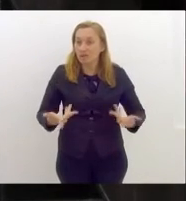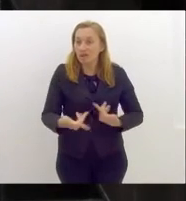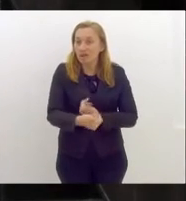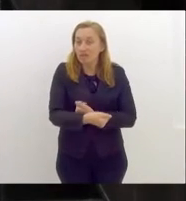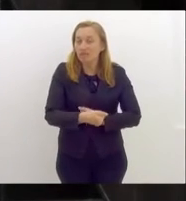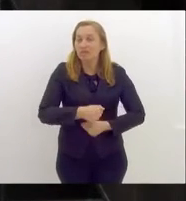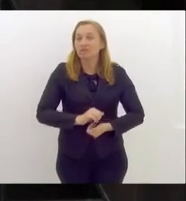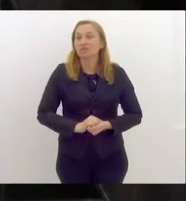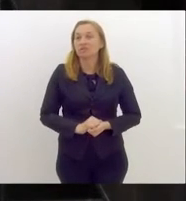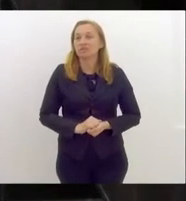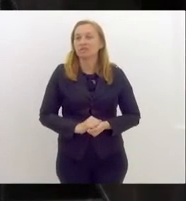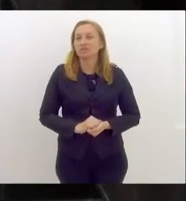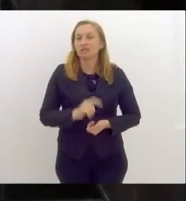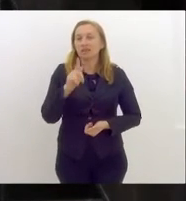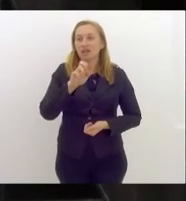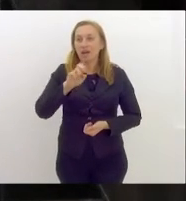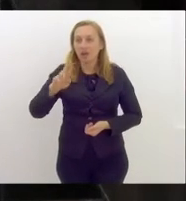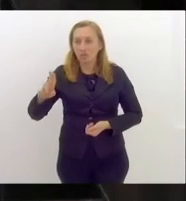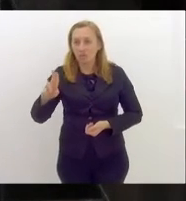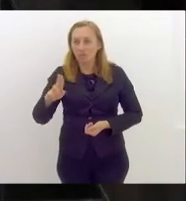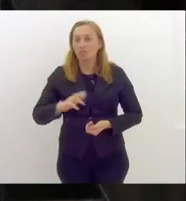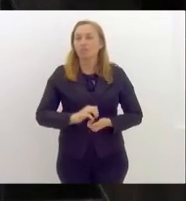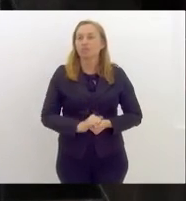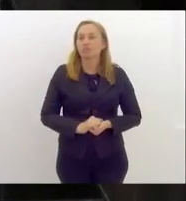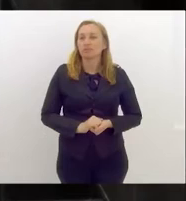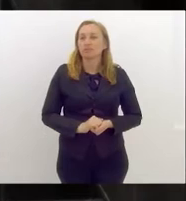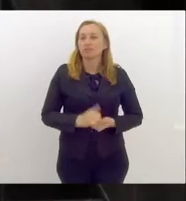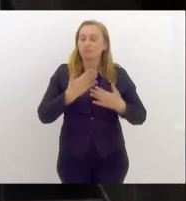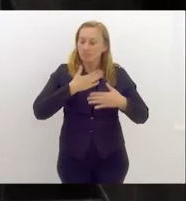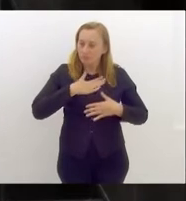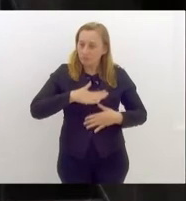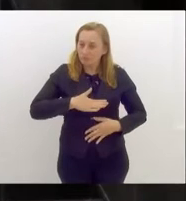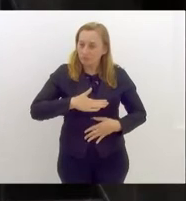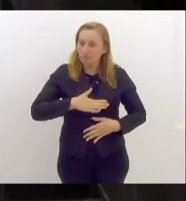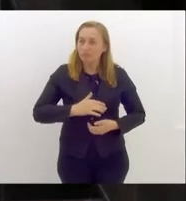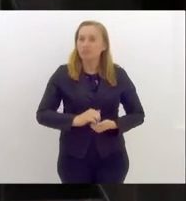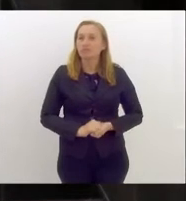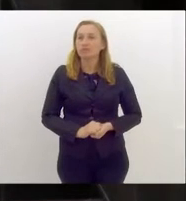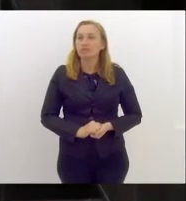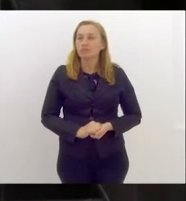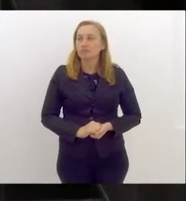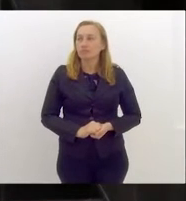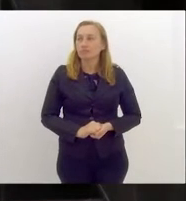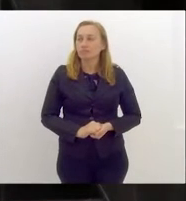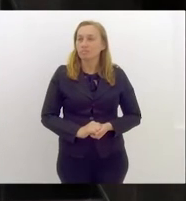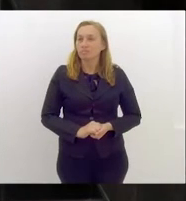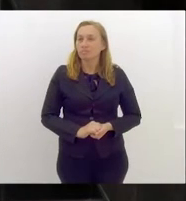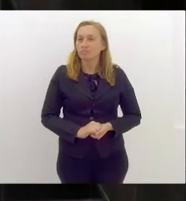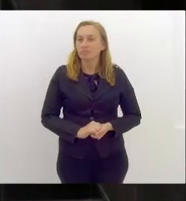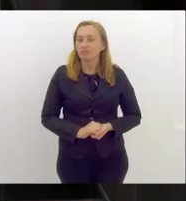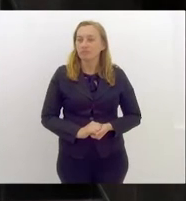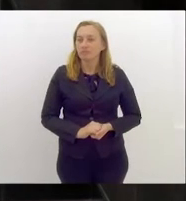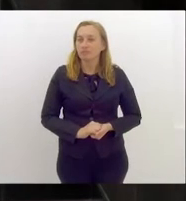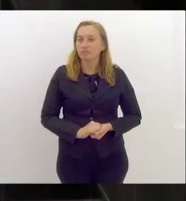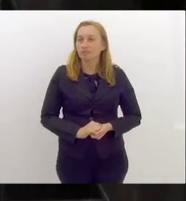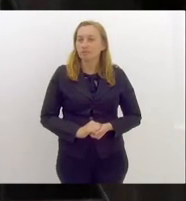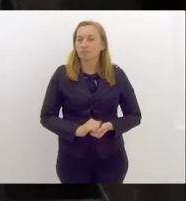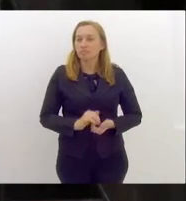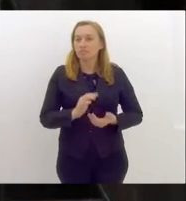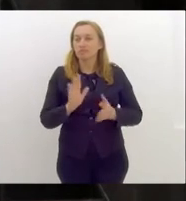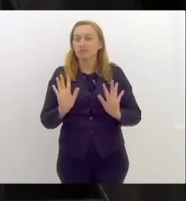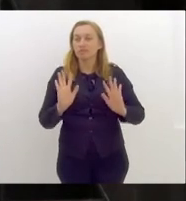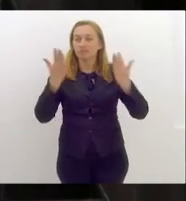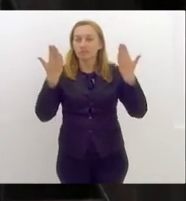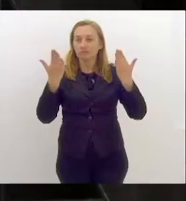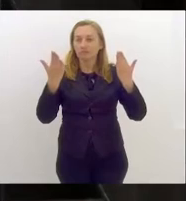maravilhosa Gal Costa vai descansar em paz mas de vez em quando vai fazer umas festas no interior do